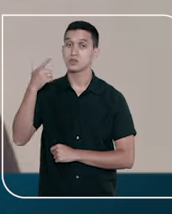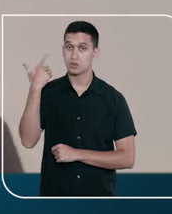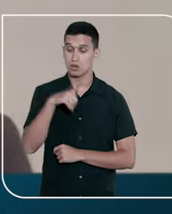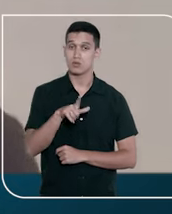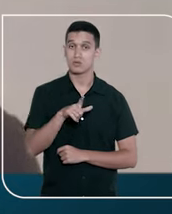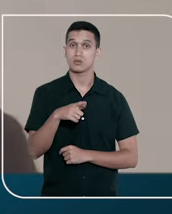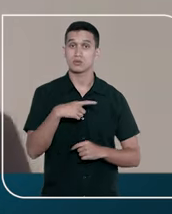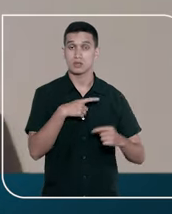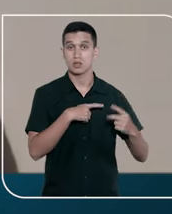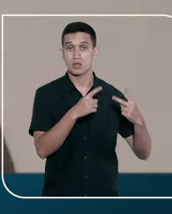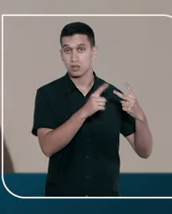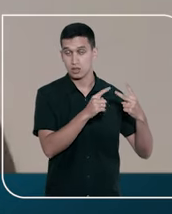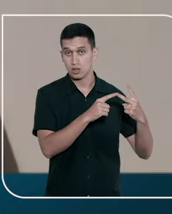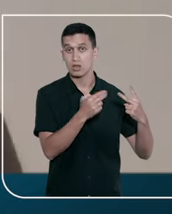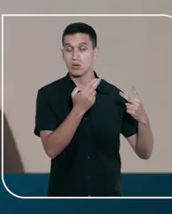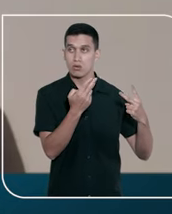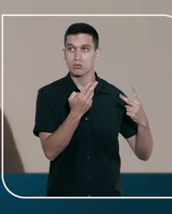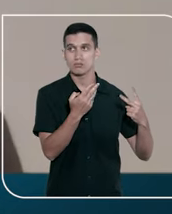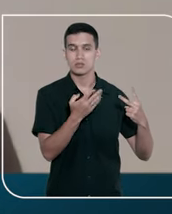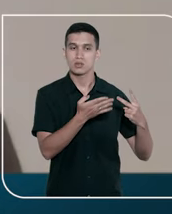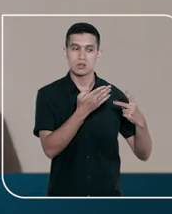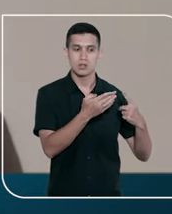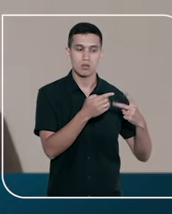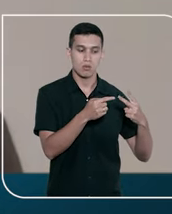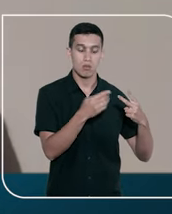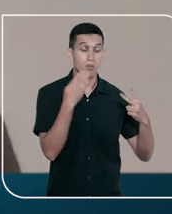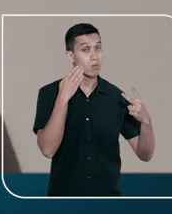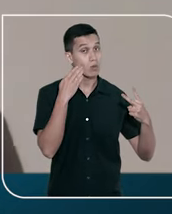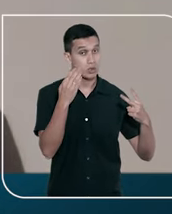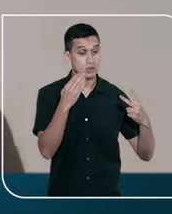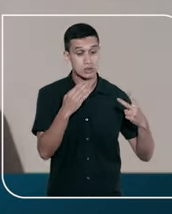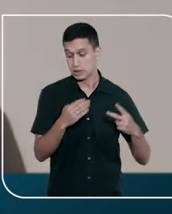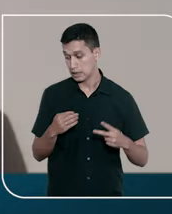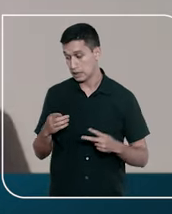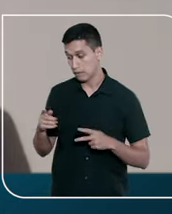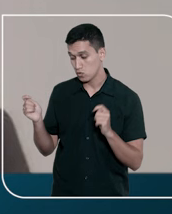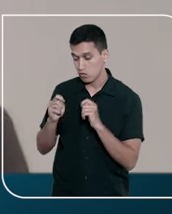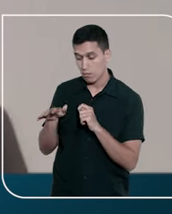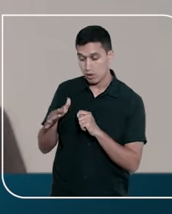dizendo, como acabei de dizer, indicando qual é a nova previsão de embarque,